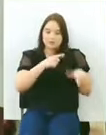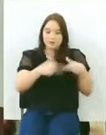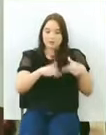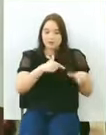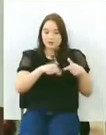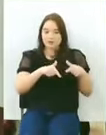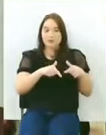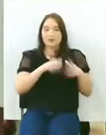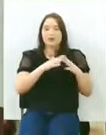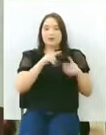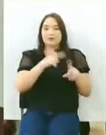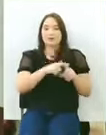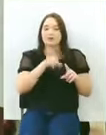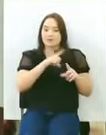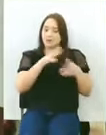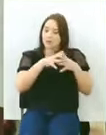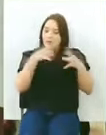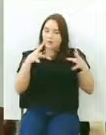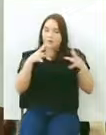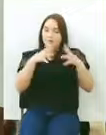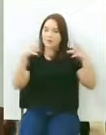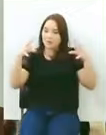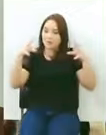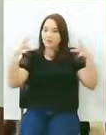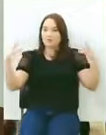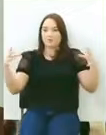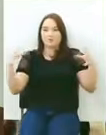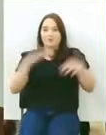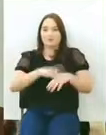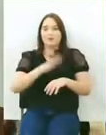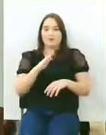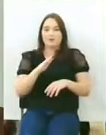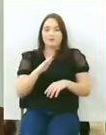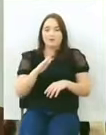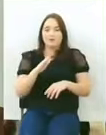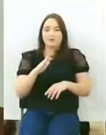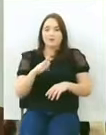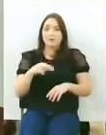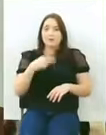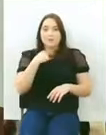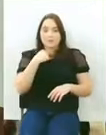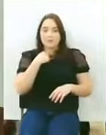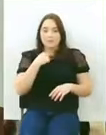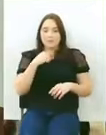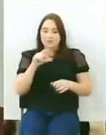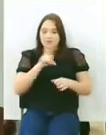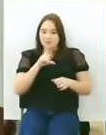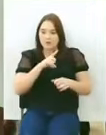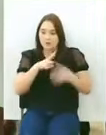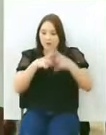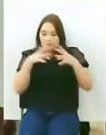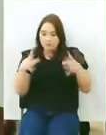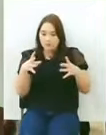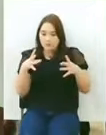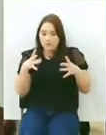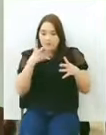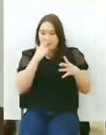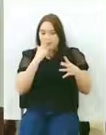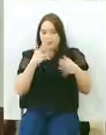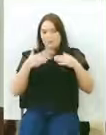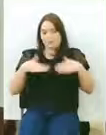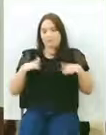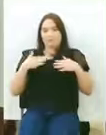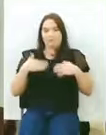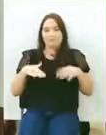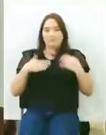seja uma bênção e cresça ainda mais. Não para a gente ficar satisfeito, mas